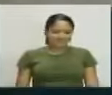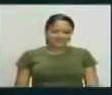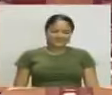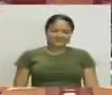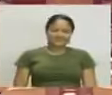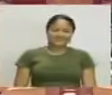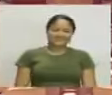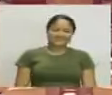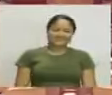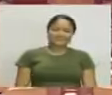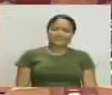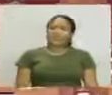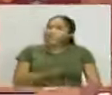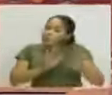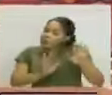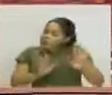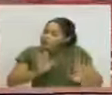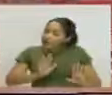Cuidado.